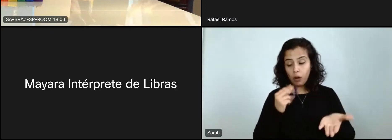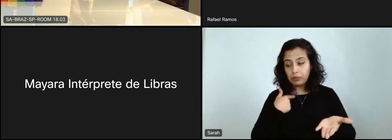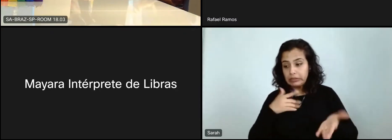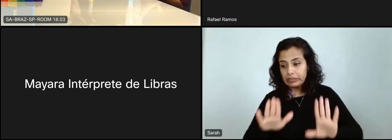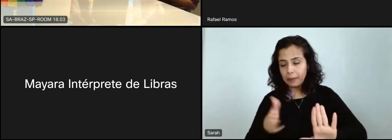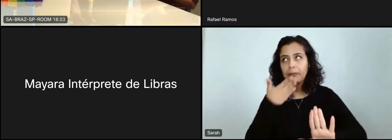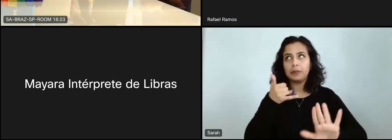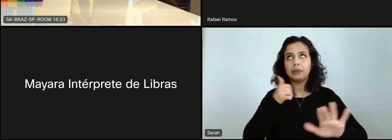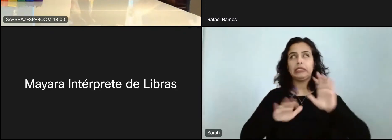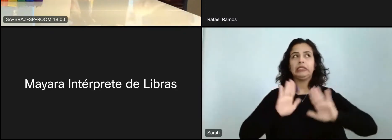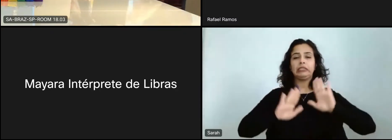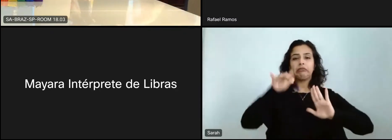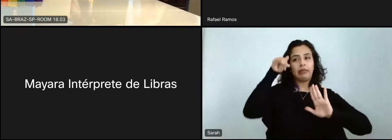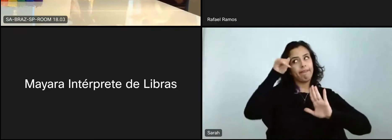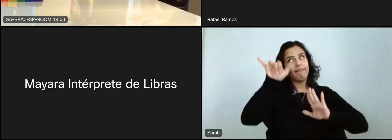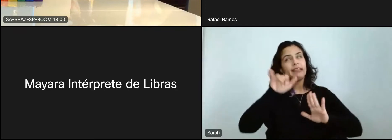é justamente esse